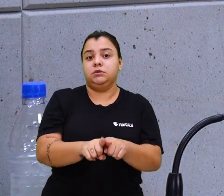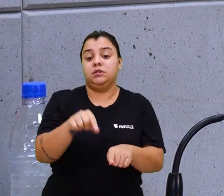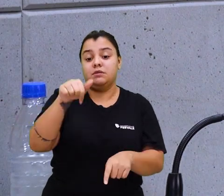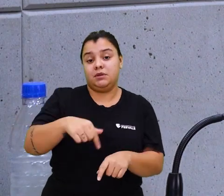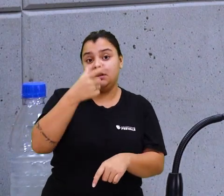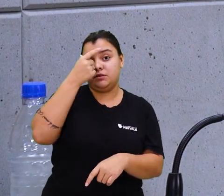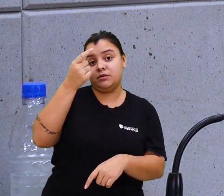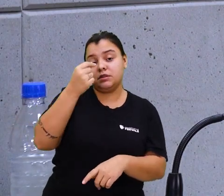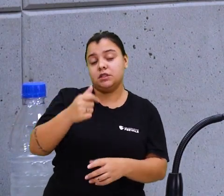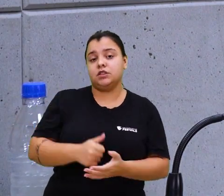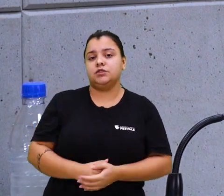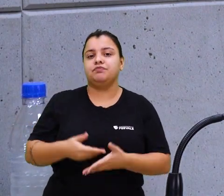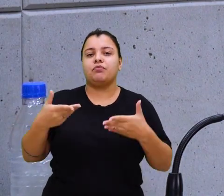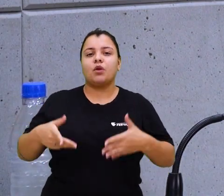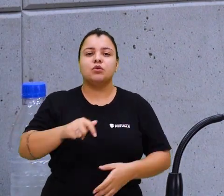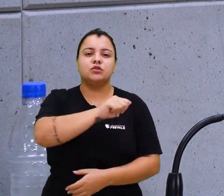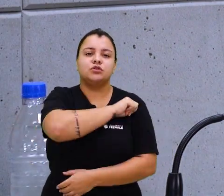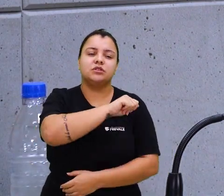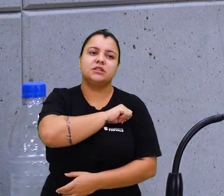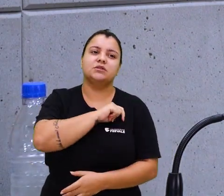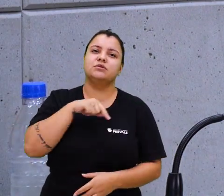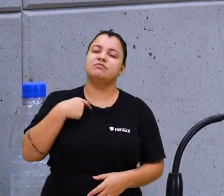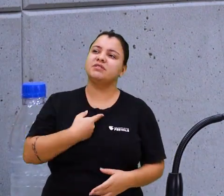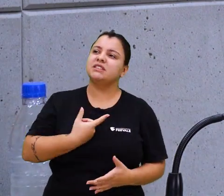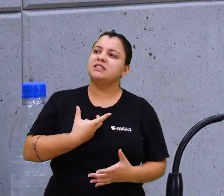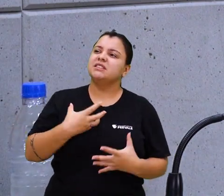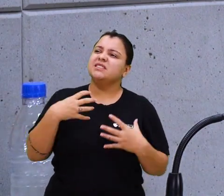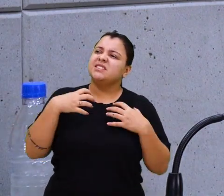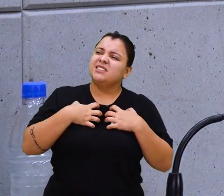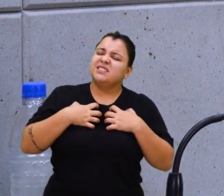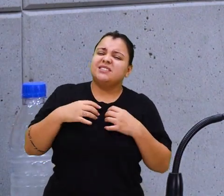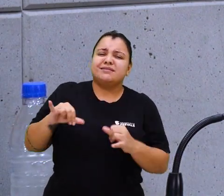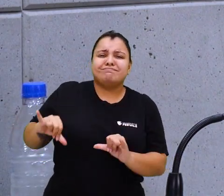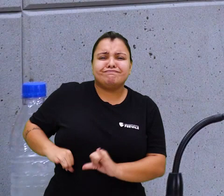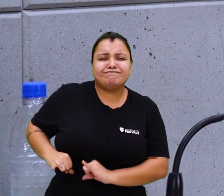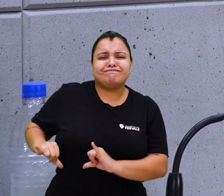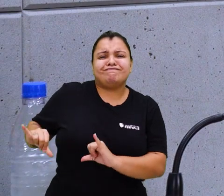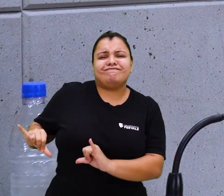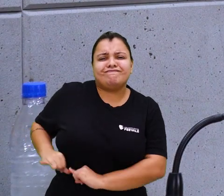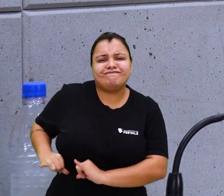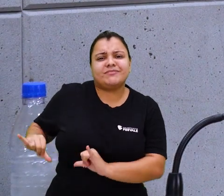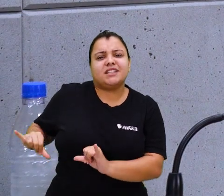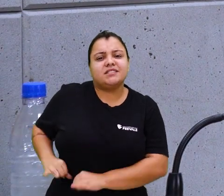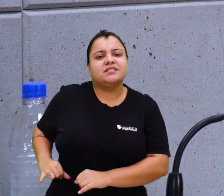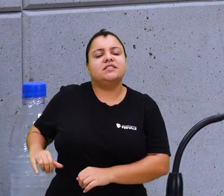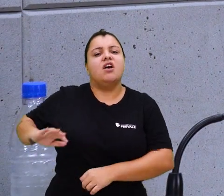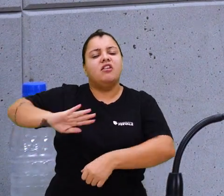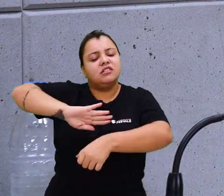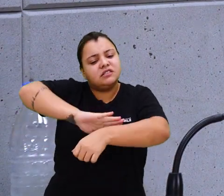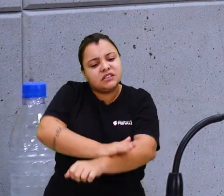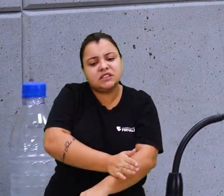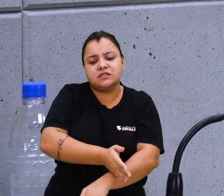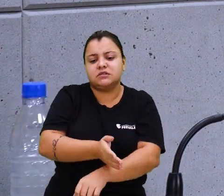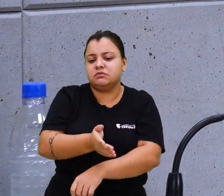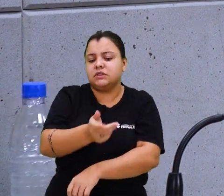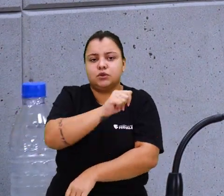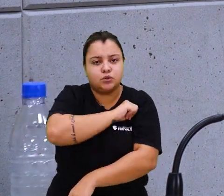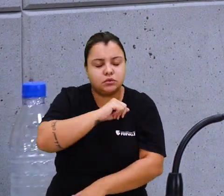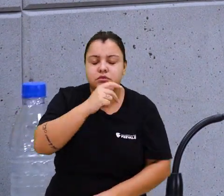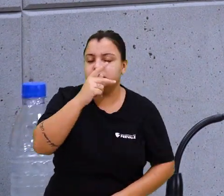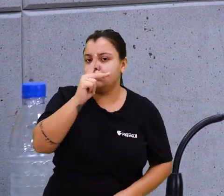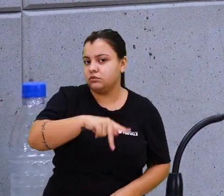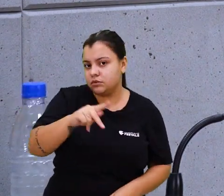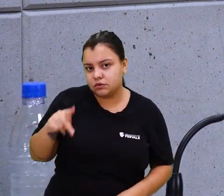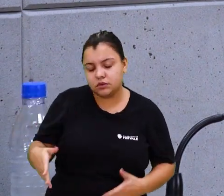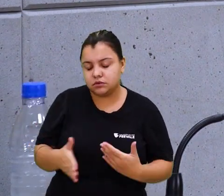alunos eles acabam sofrendo racismo muitas vezes né alunos professores ã a